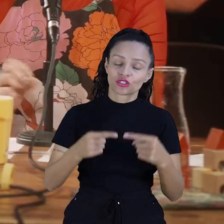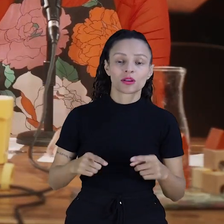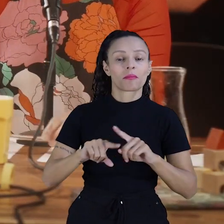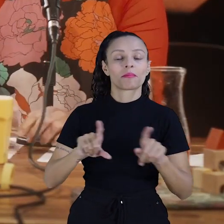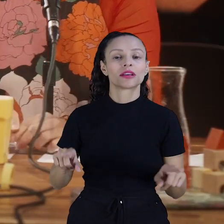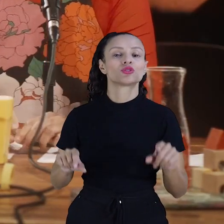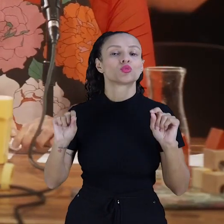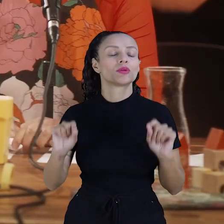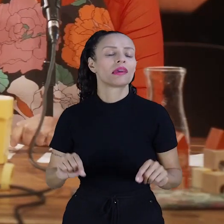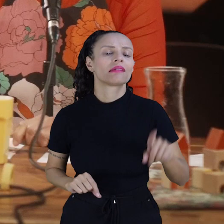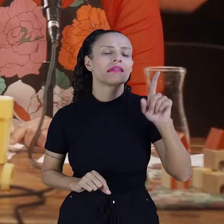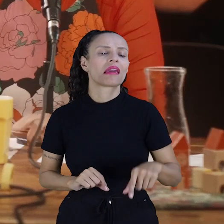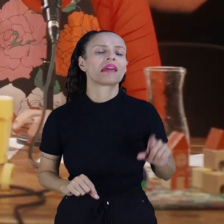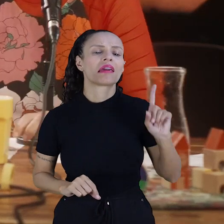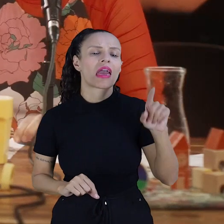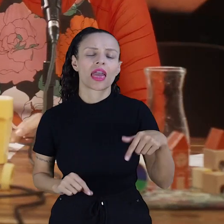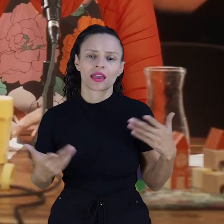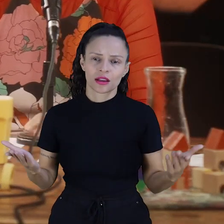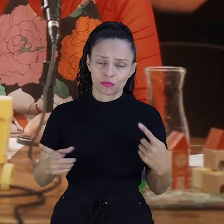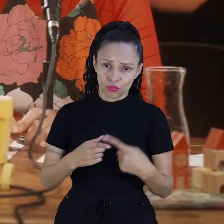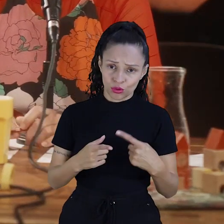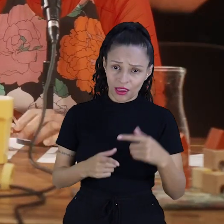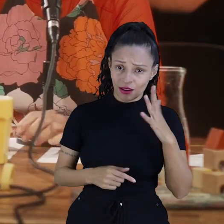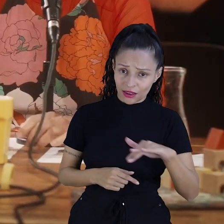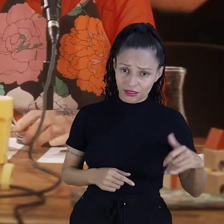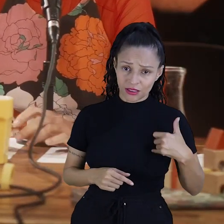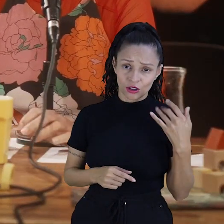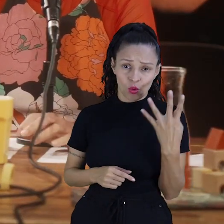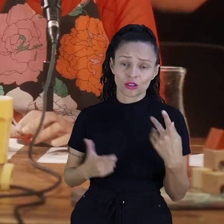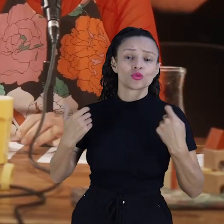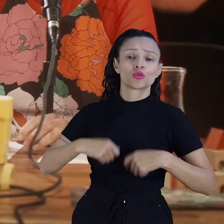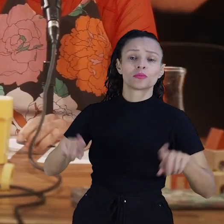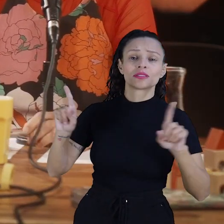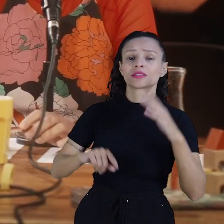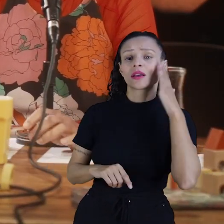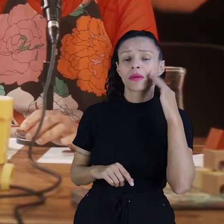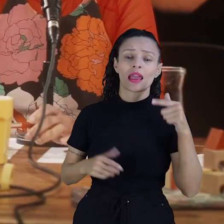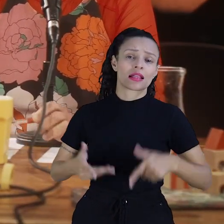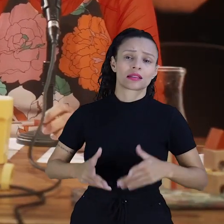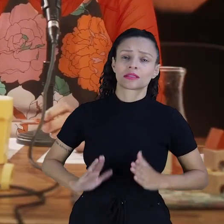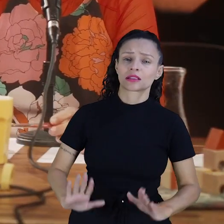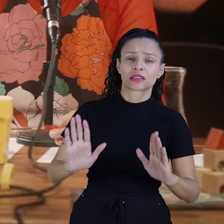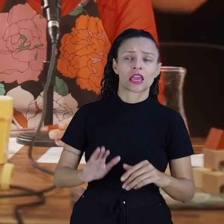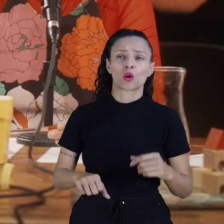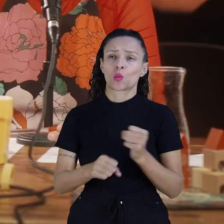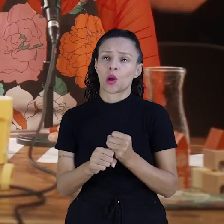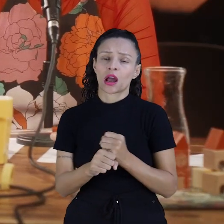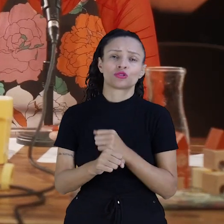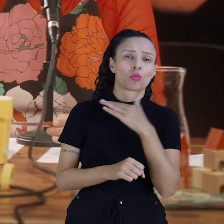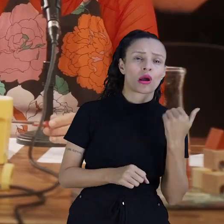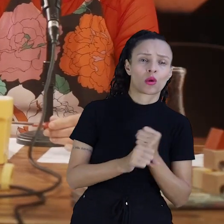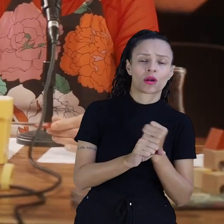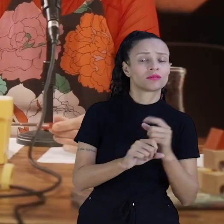musicalidade, mas não com a ideia de quem foi Carmen Miranda. Porque uma criança de 4 anos não precisa saber que ela nasceu em tal e morreu em